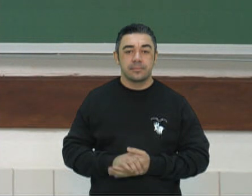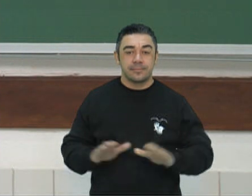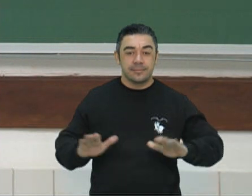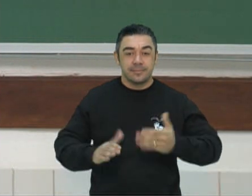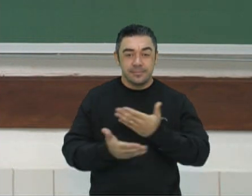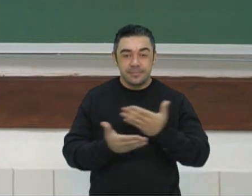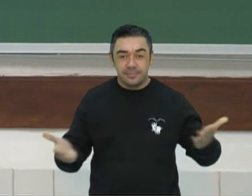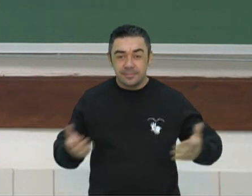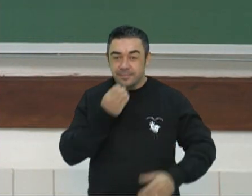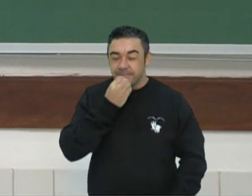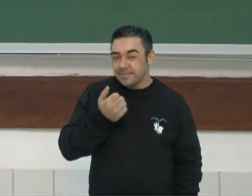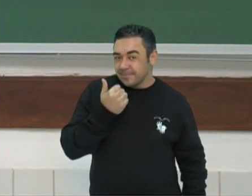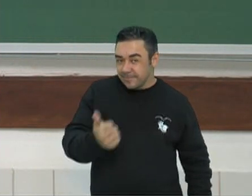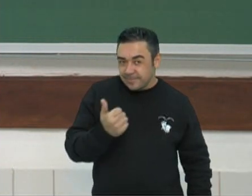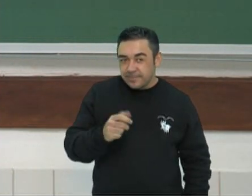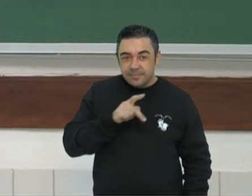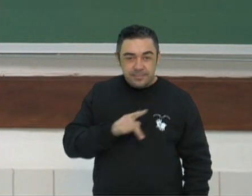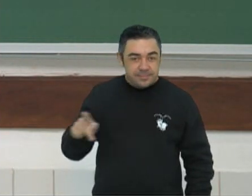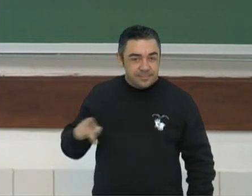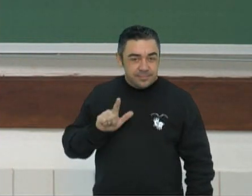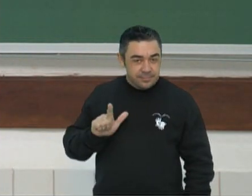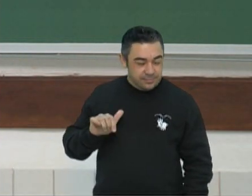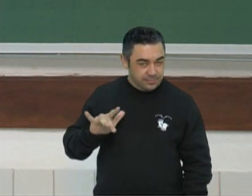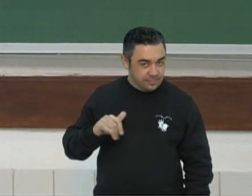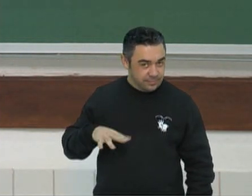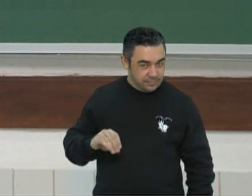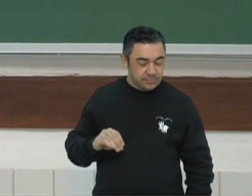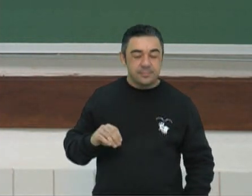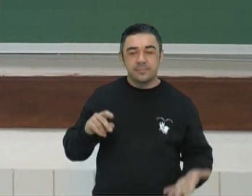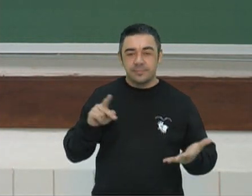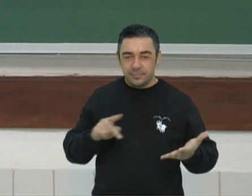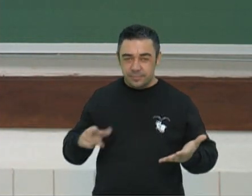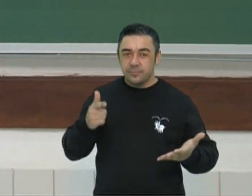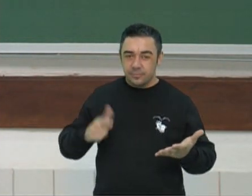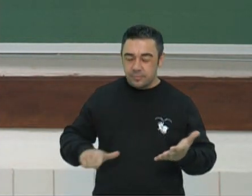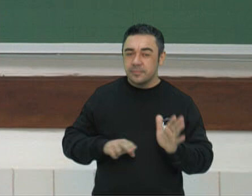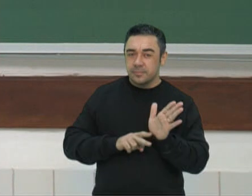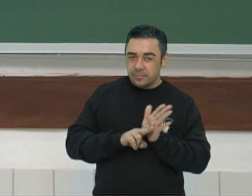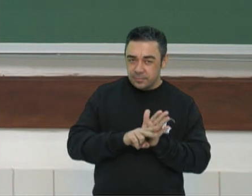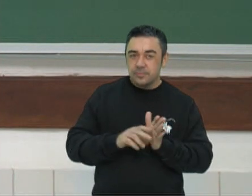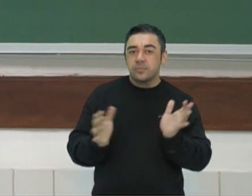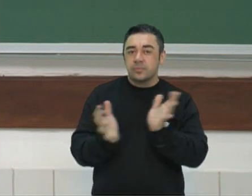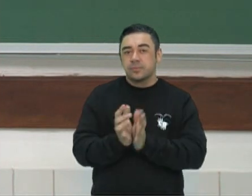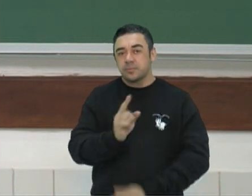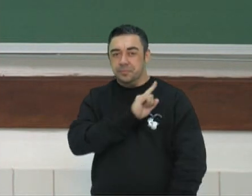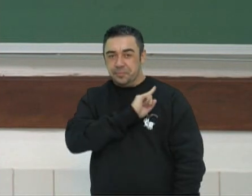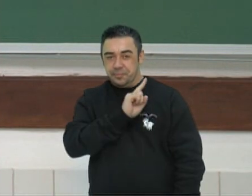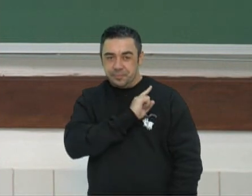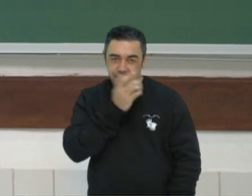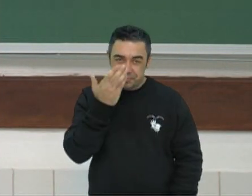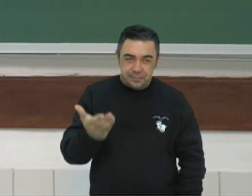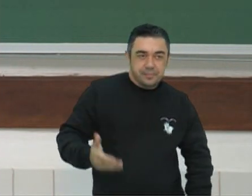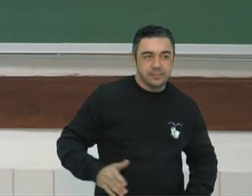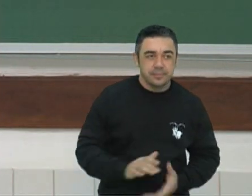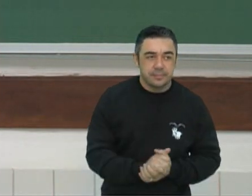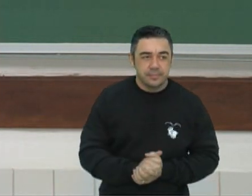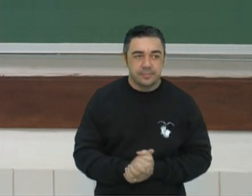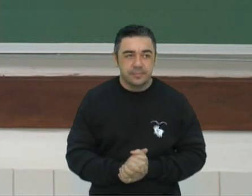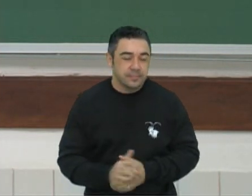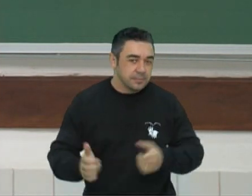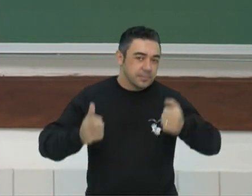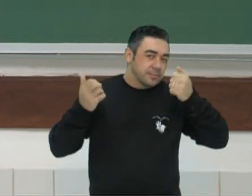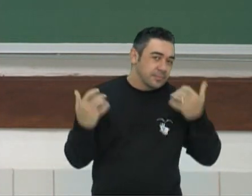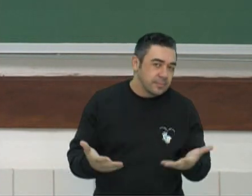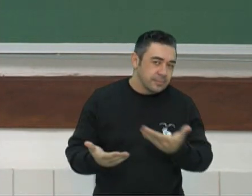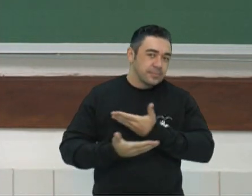Fala galera, beleza? Professor Luciano mais uma vez com vocês, Biologia, primeira série do ensino médio. Falando